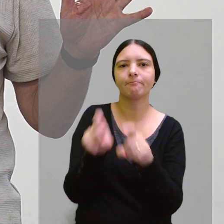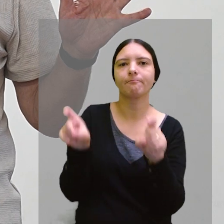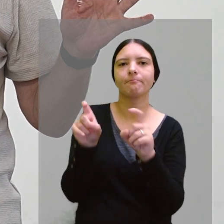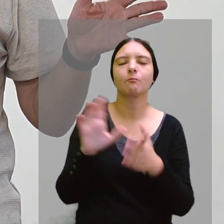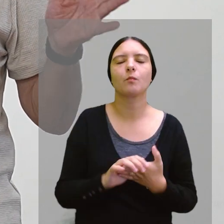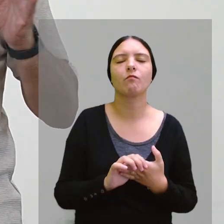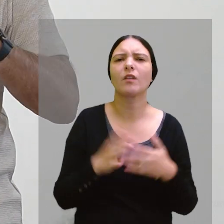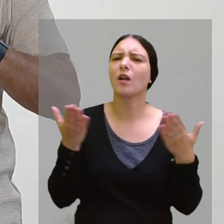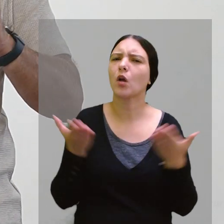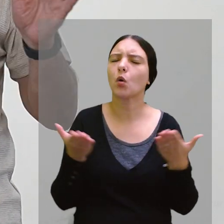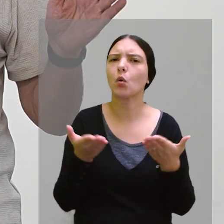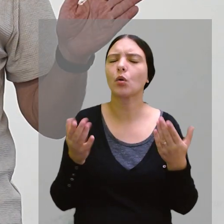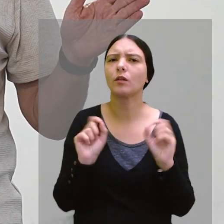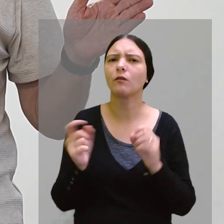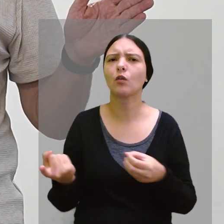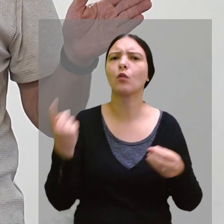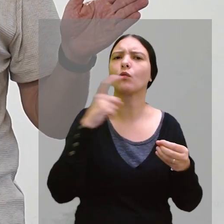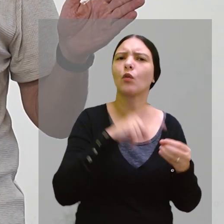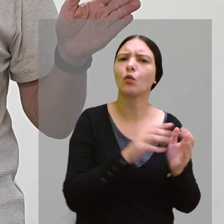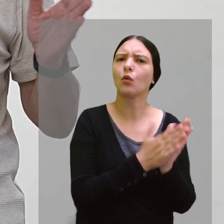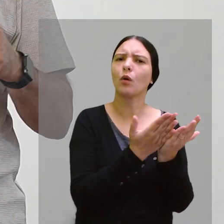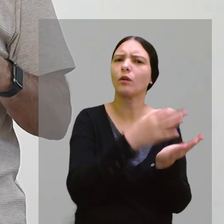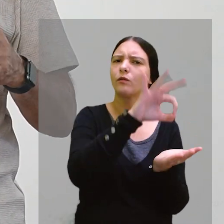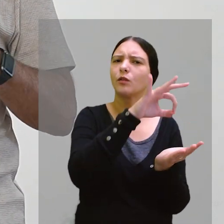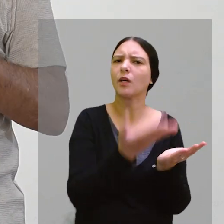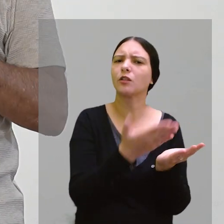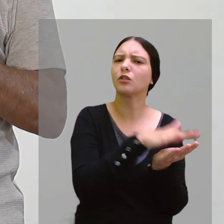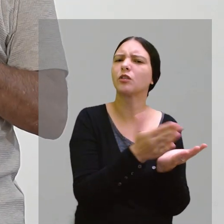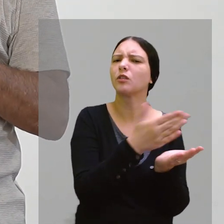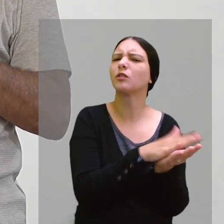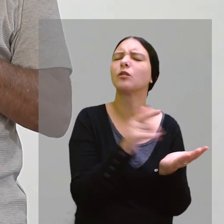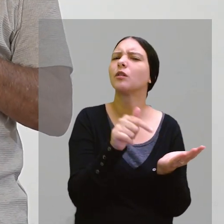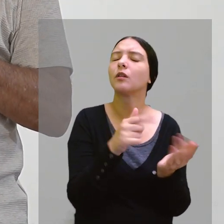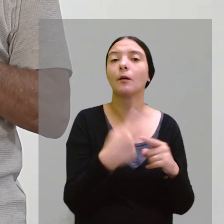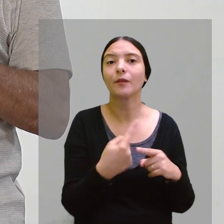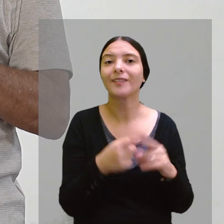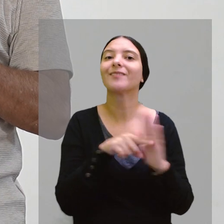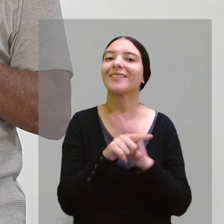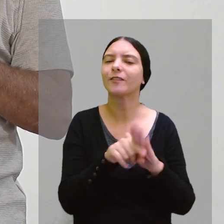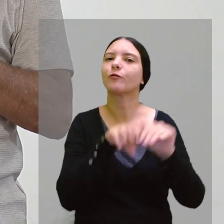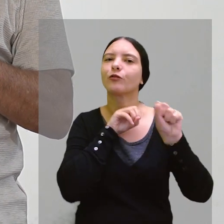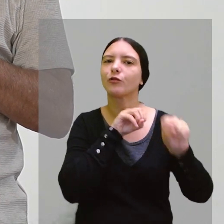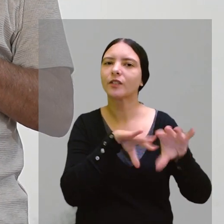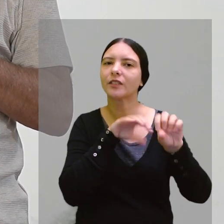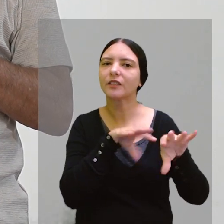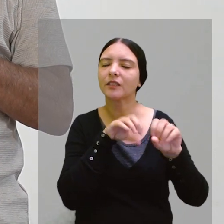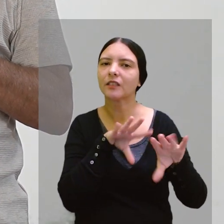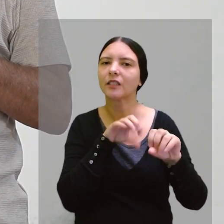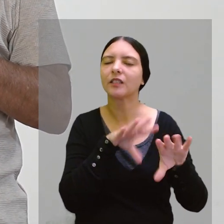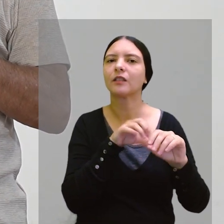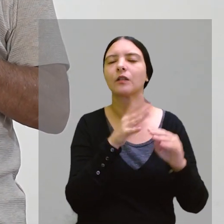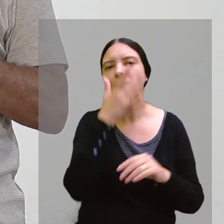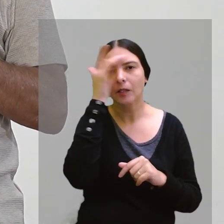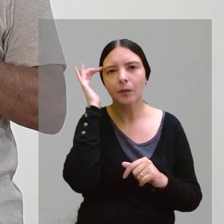agora, simplesmente voltaram ao livro de página virada, porque viram que o ensino com